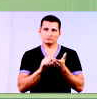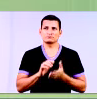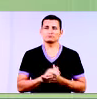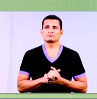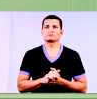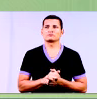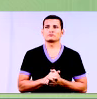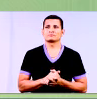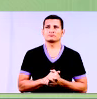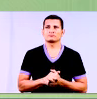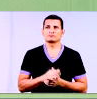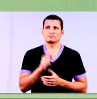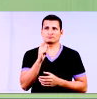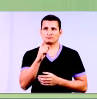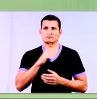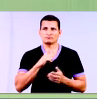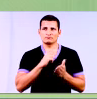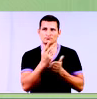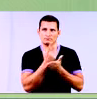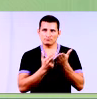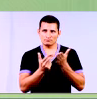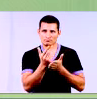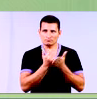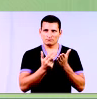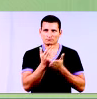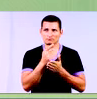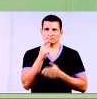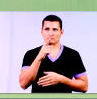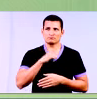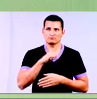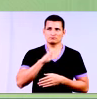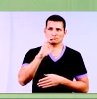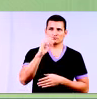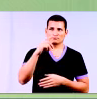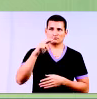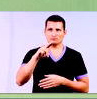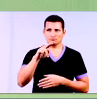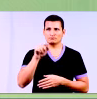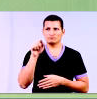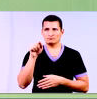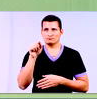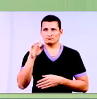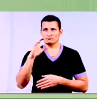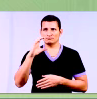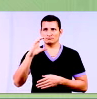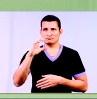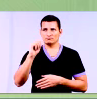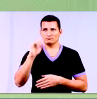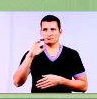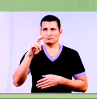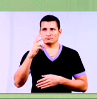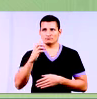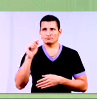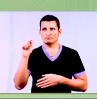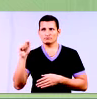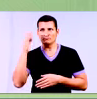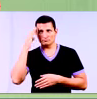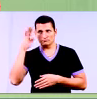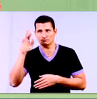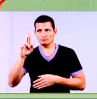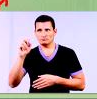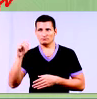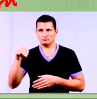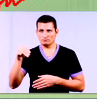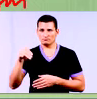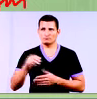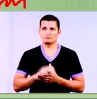fora. A gente vê aqui uma imagem bem bacana, que eu tenho aqui o processador, a cache no meio, e aqui a memória principal, que é a RAM.